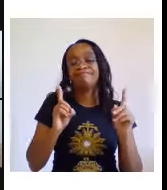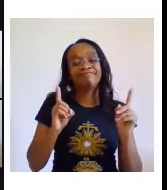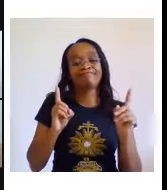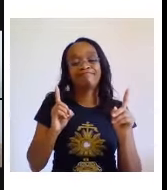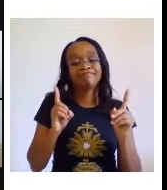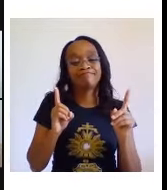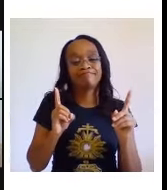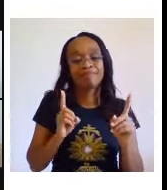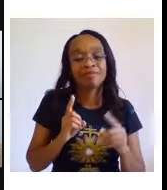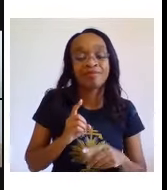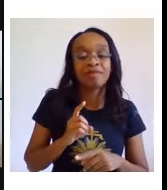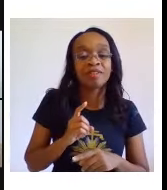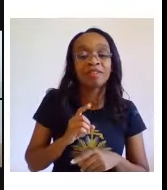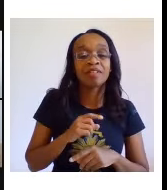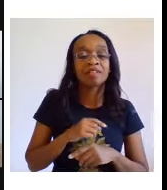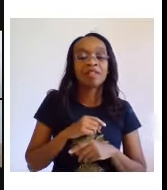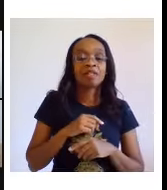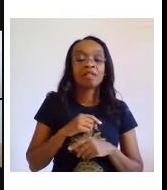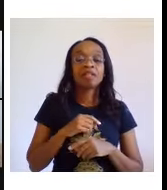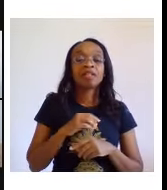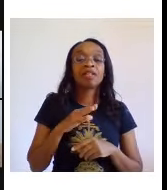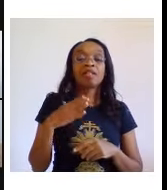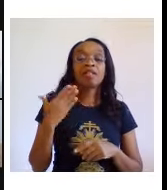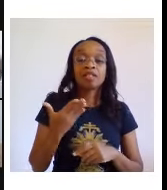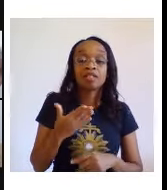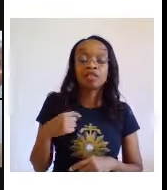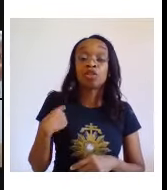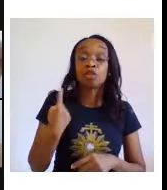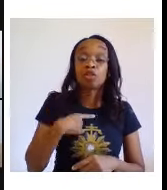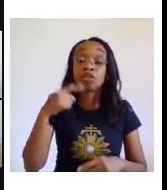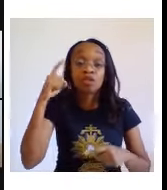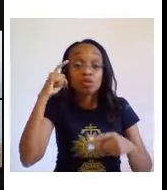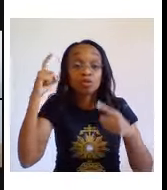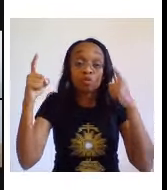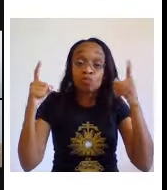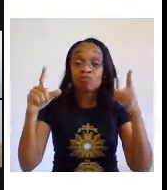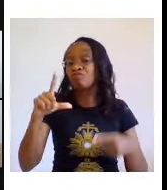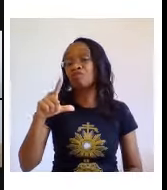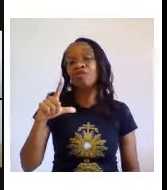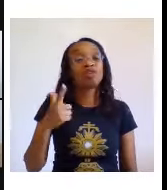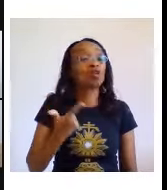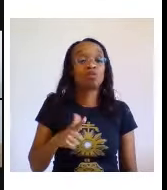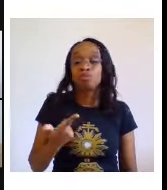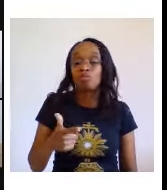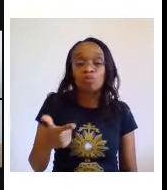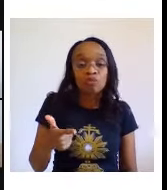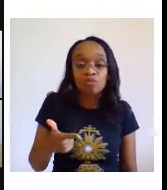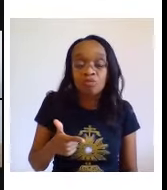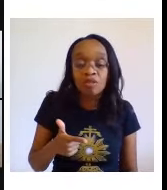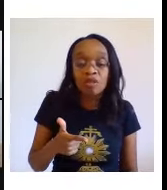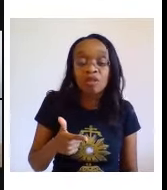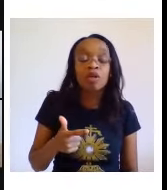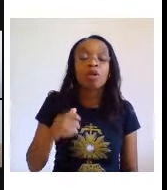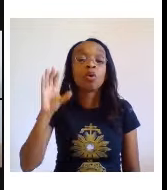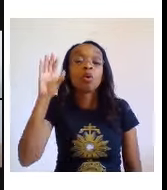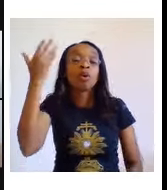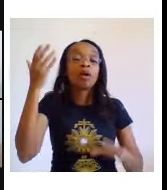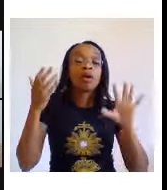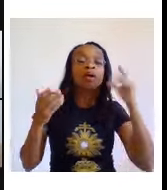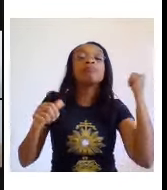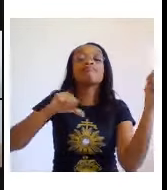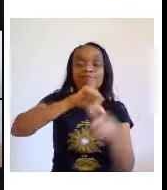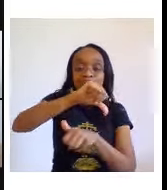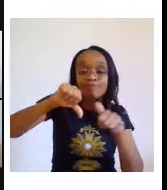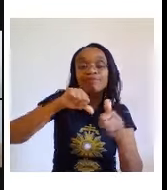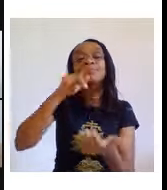vem observando. Então, não se tem mais dúvida, é inquestionável essa mudança do clima, e